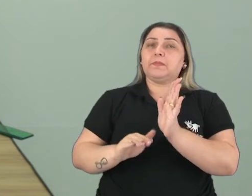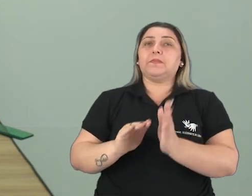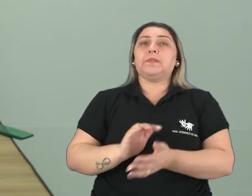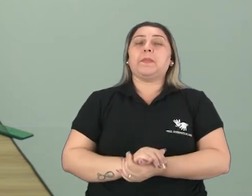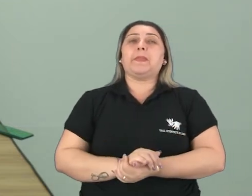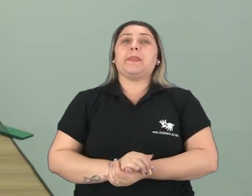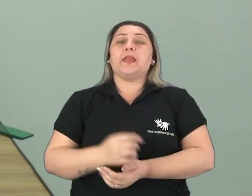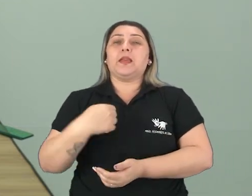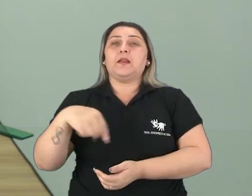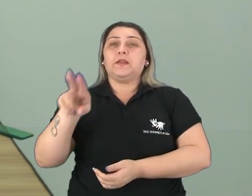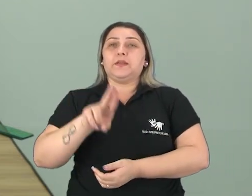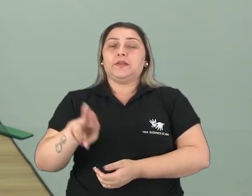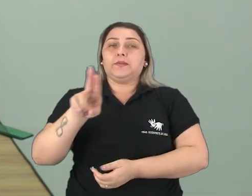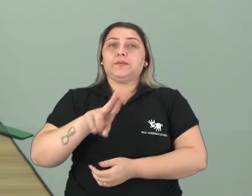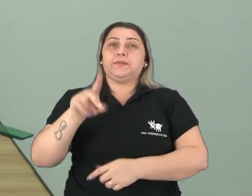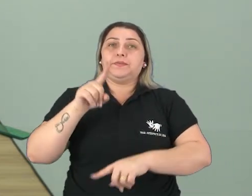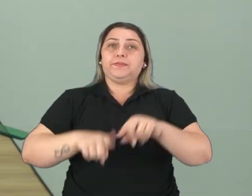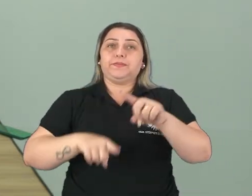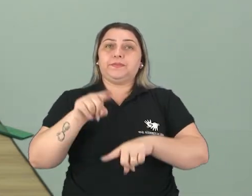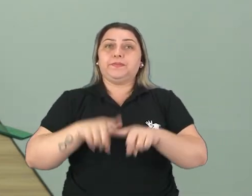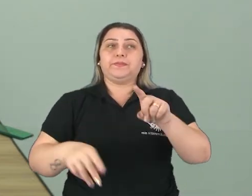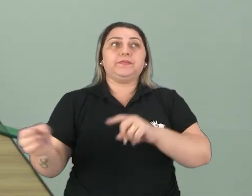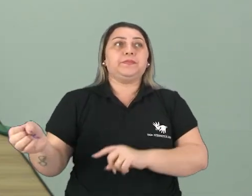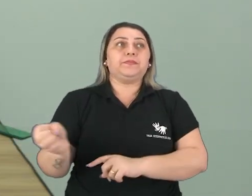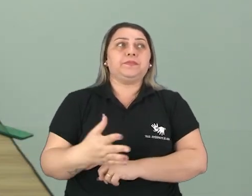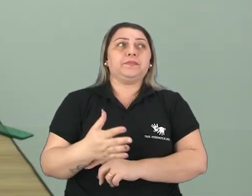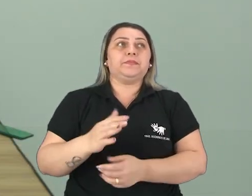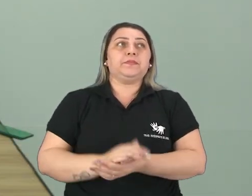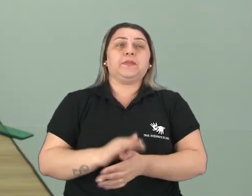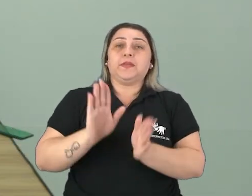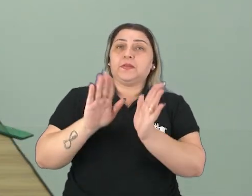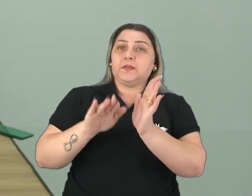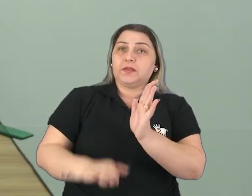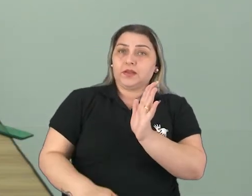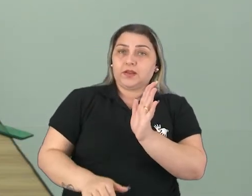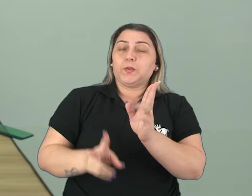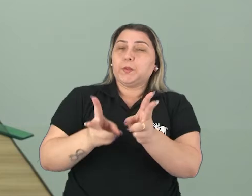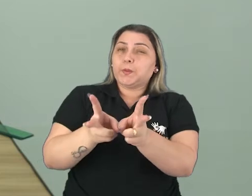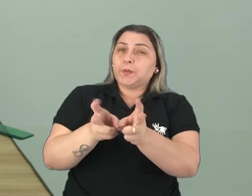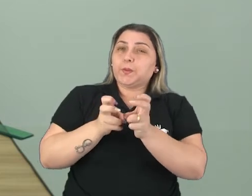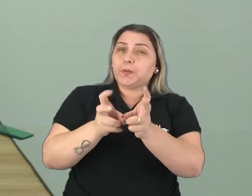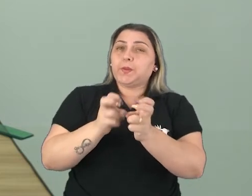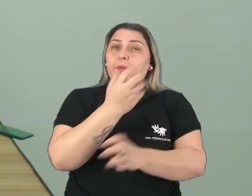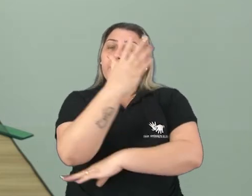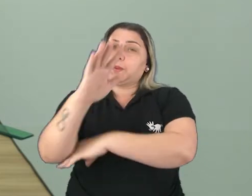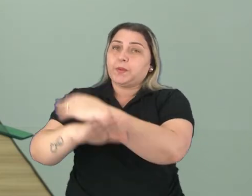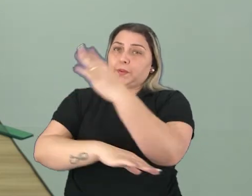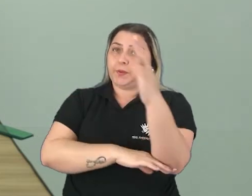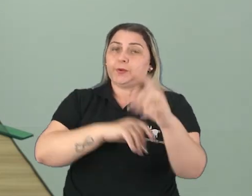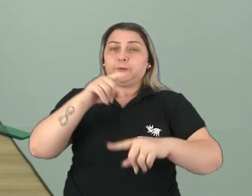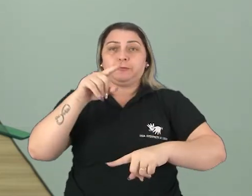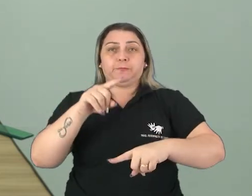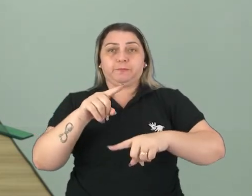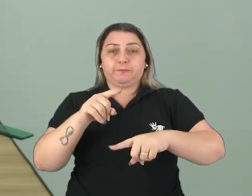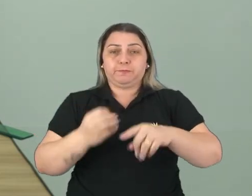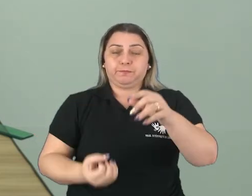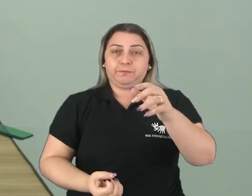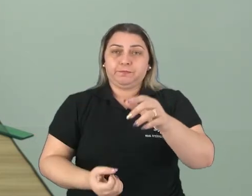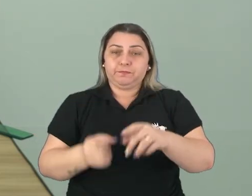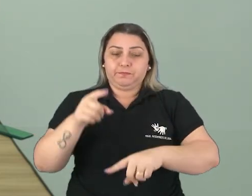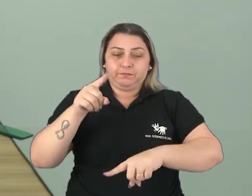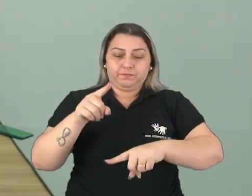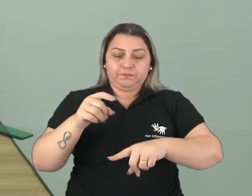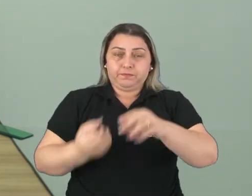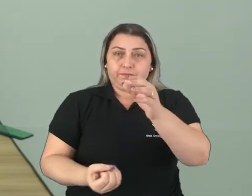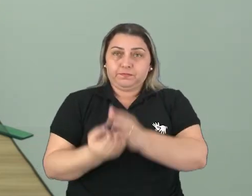eu utilizar produtos novos, menos eu vou estar extraindo da natureza. Ou seja, a matéria-prima, ela provém de onde?